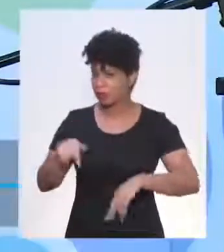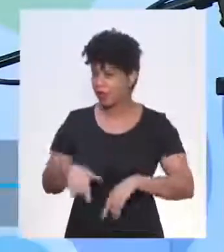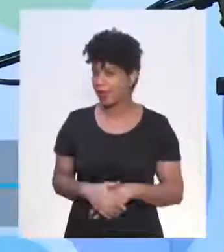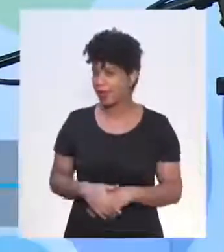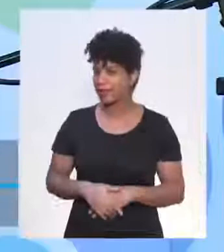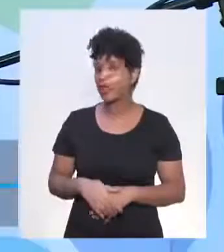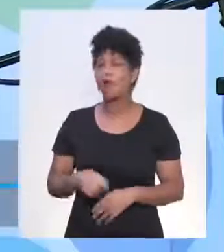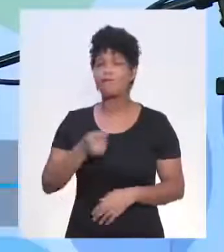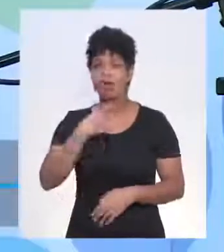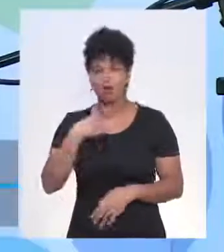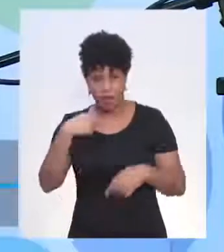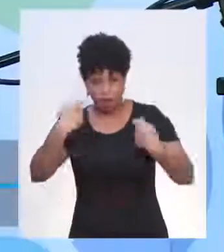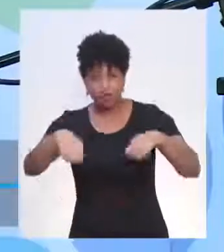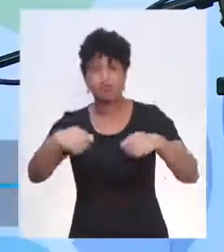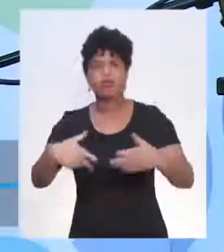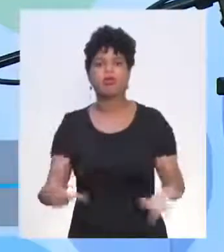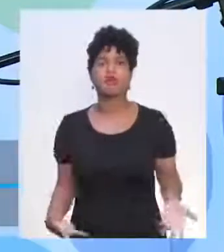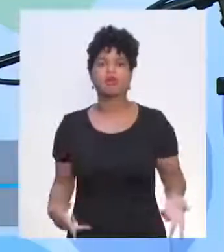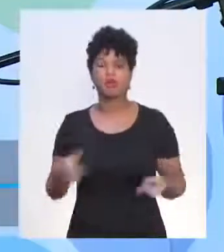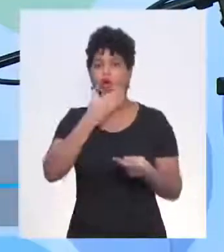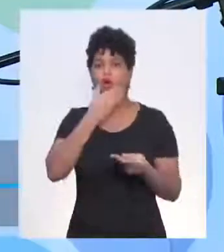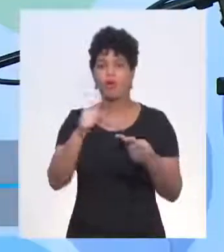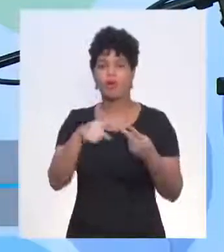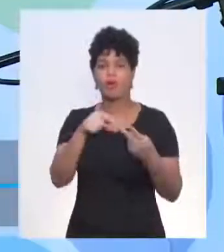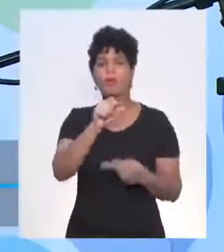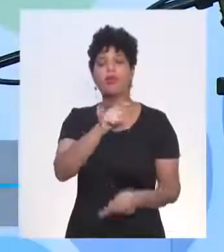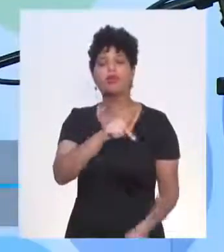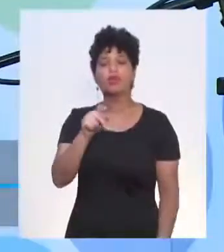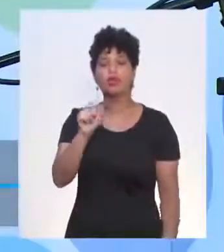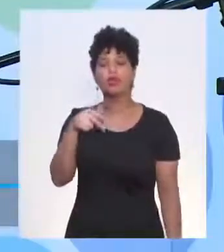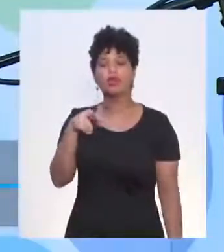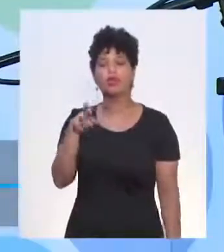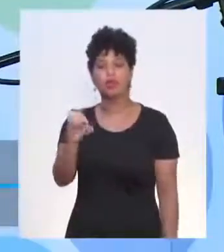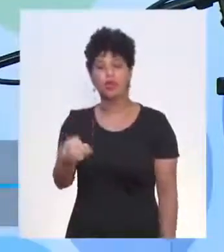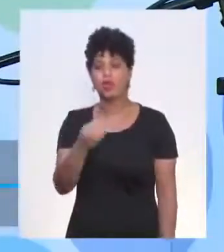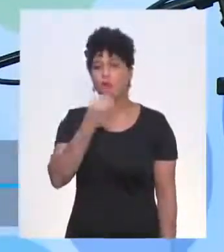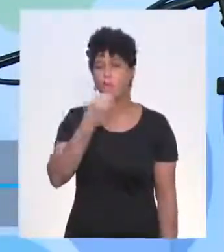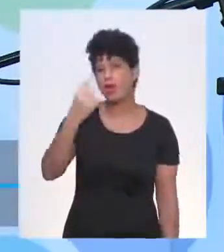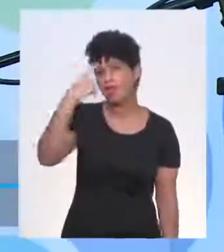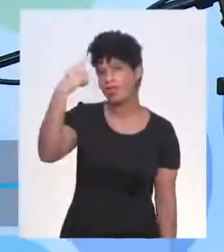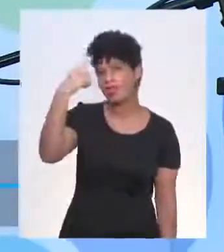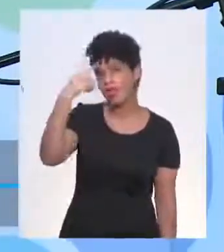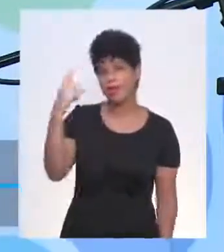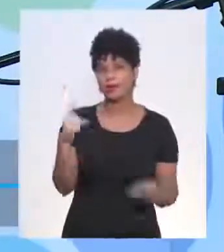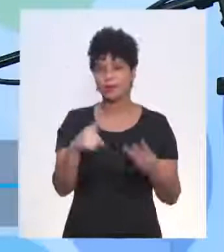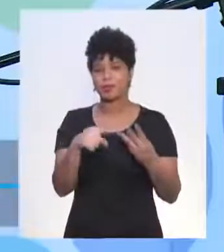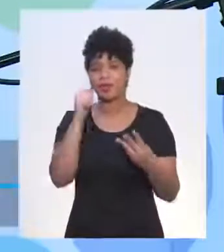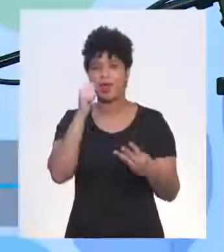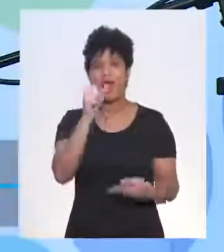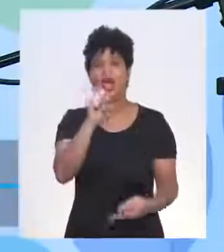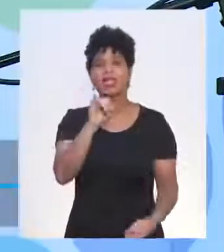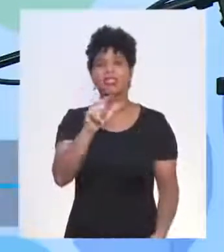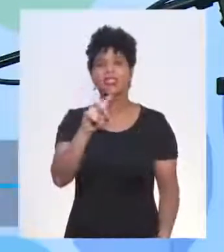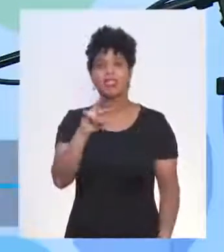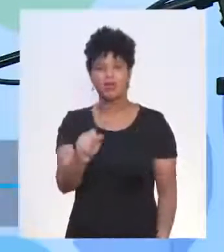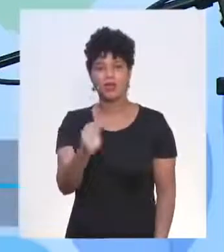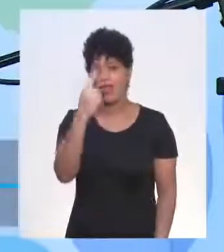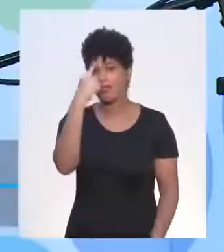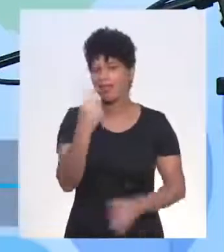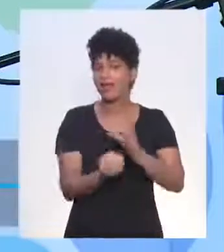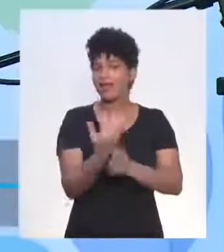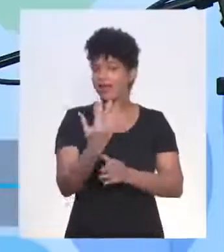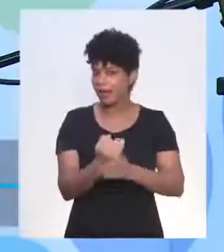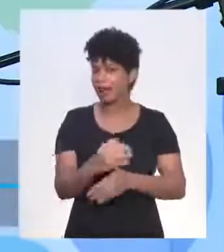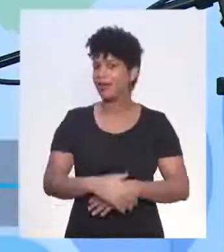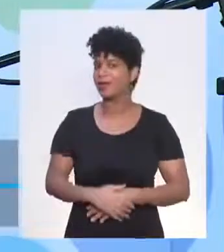vontade Professor Sandro boas ideias professora Sílvia criatividade e é complementado